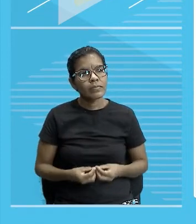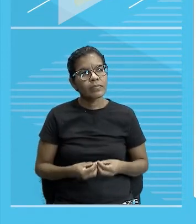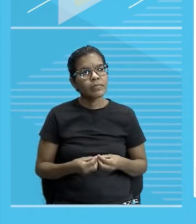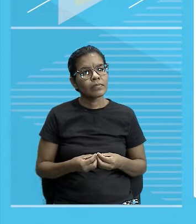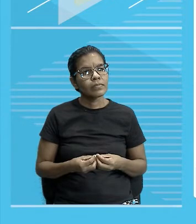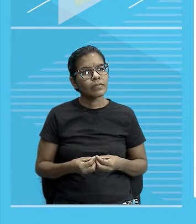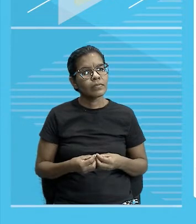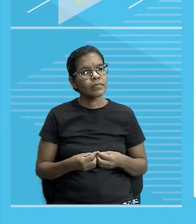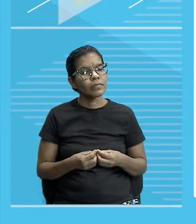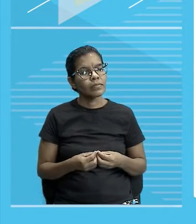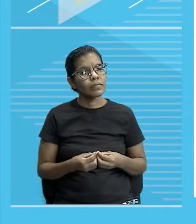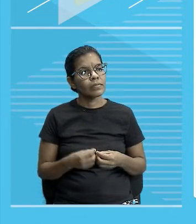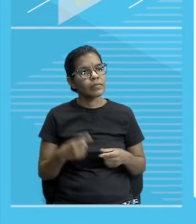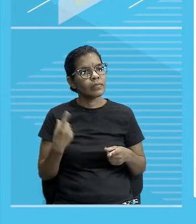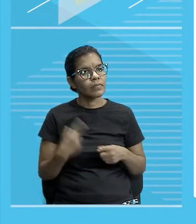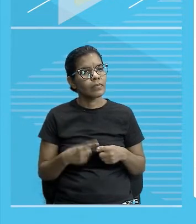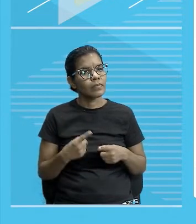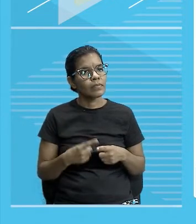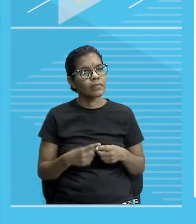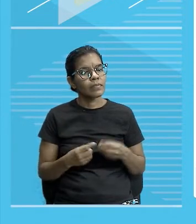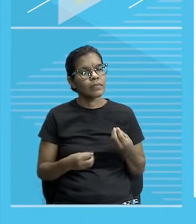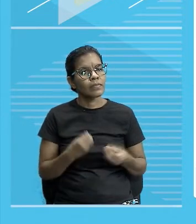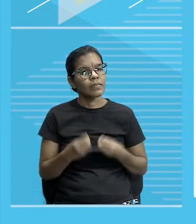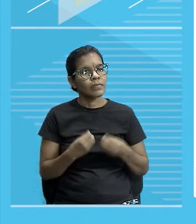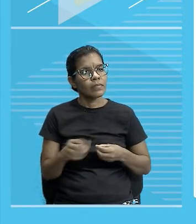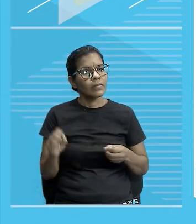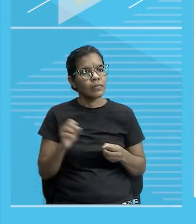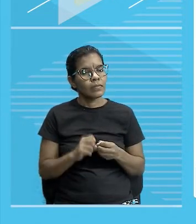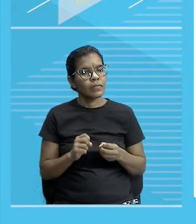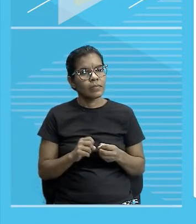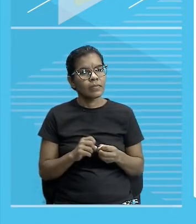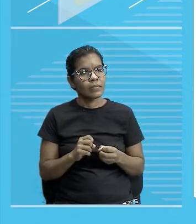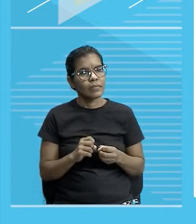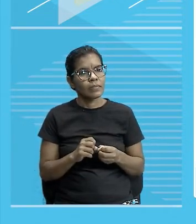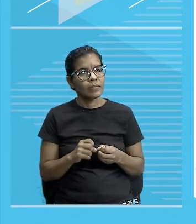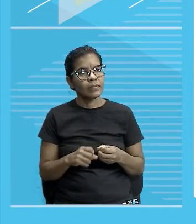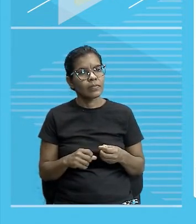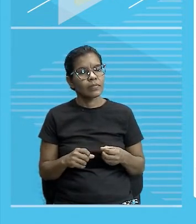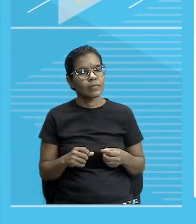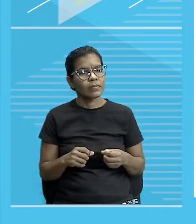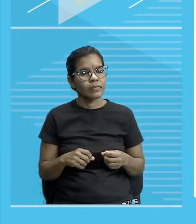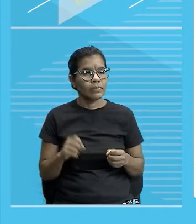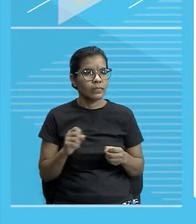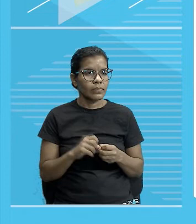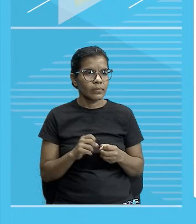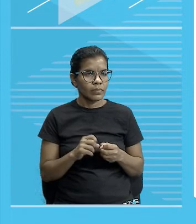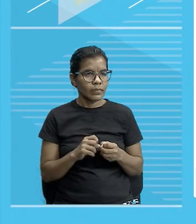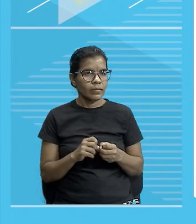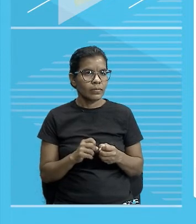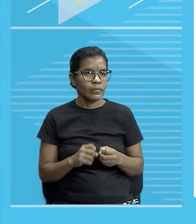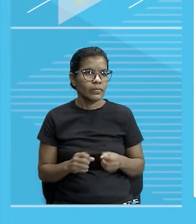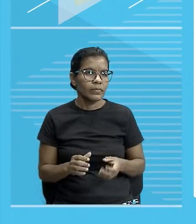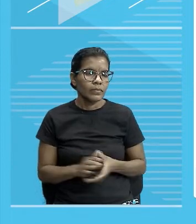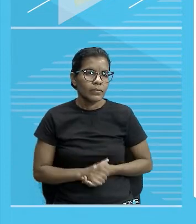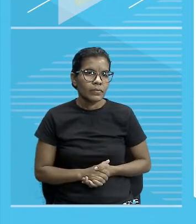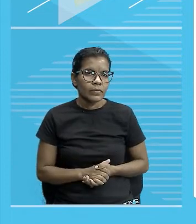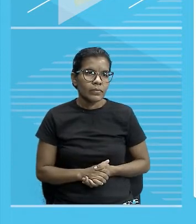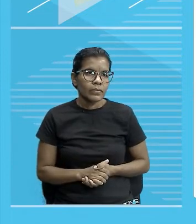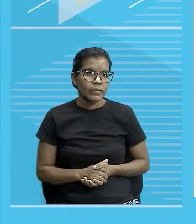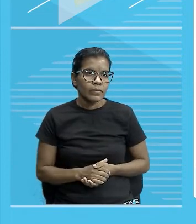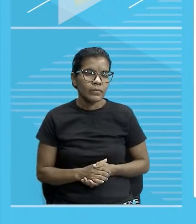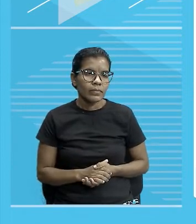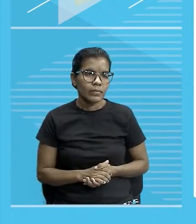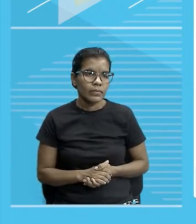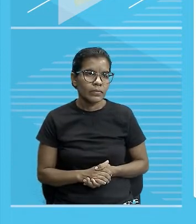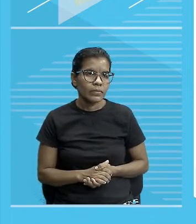desta maneira porque a gente como é que eu vou executar algo como é que eu vou executar algo Professor Gilvan se